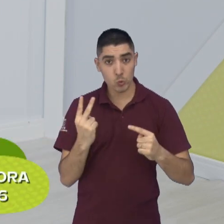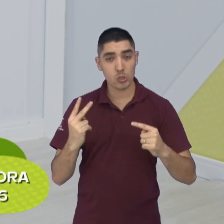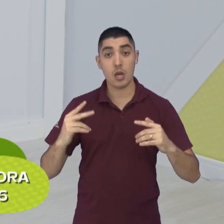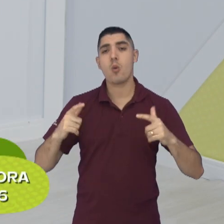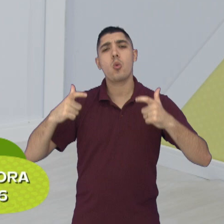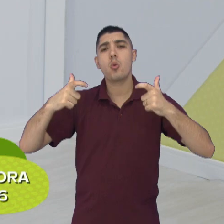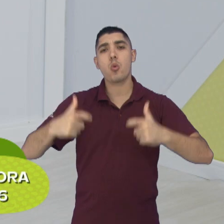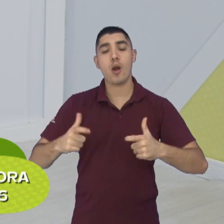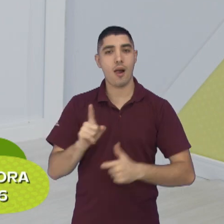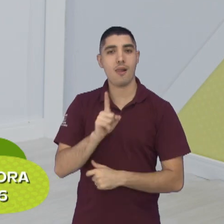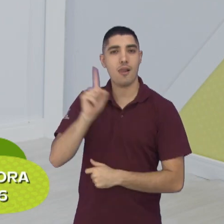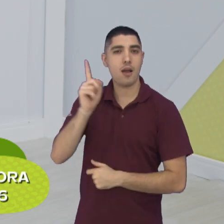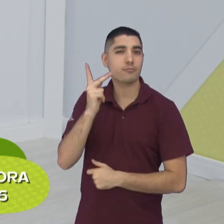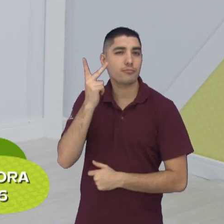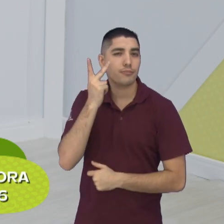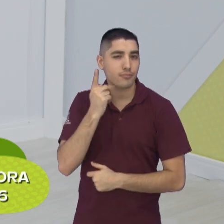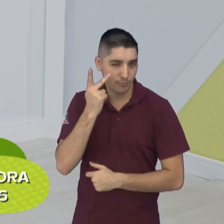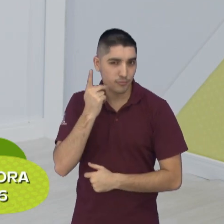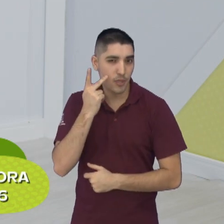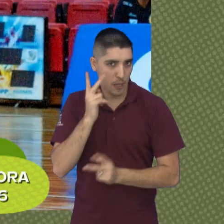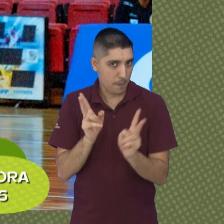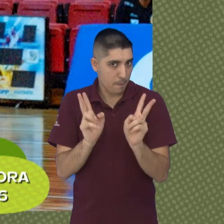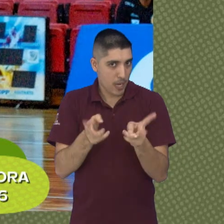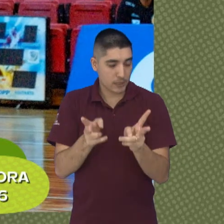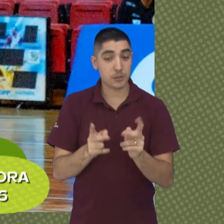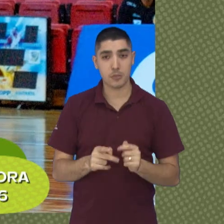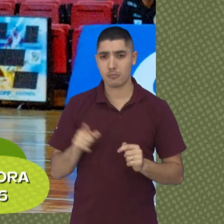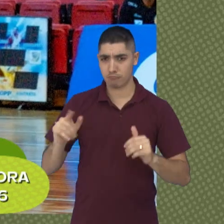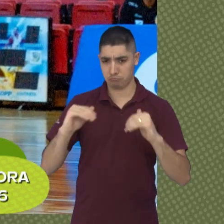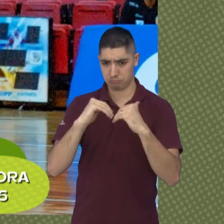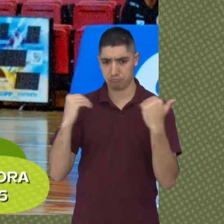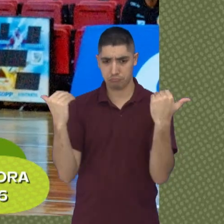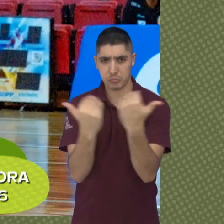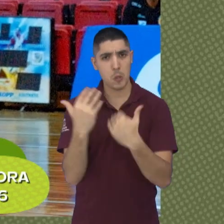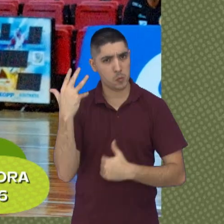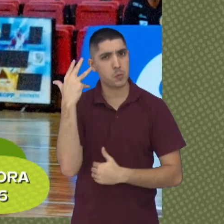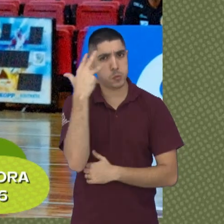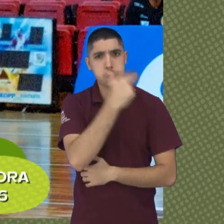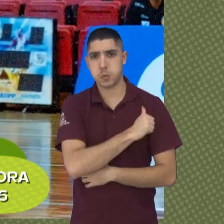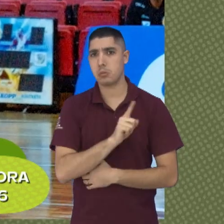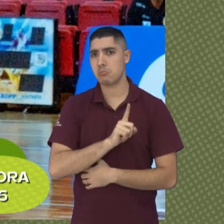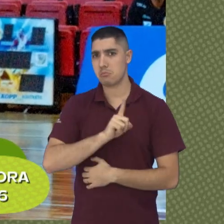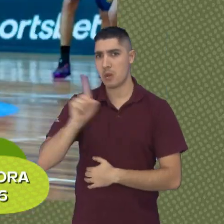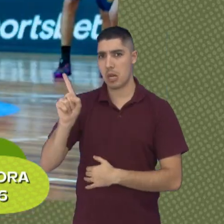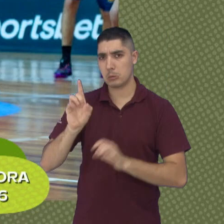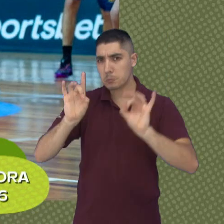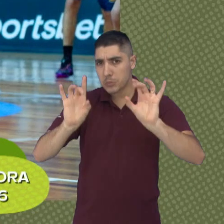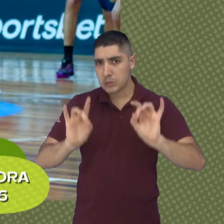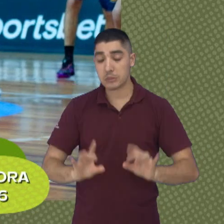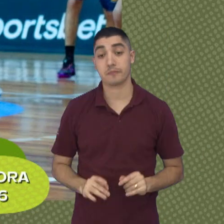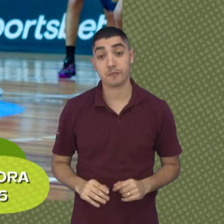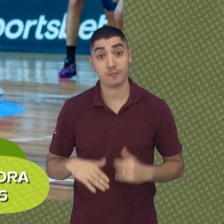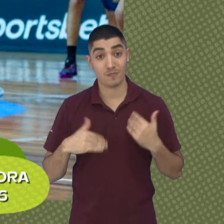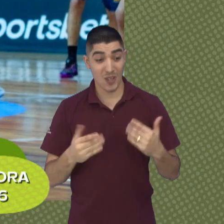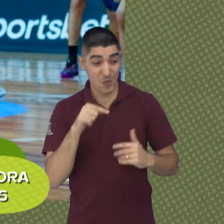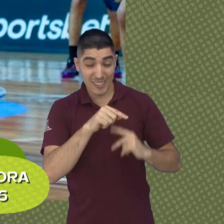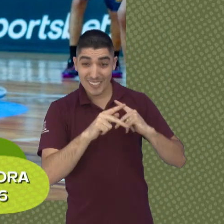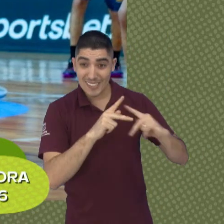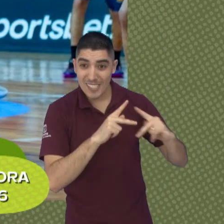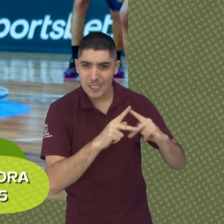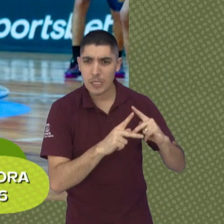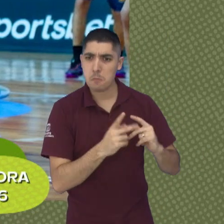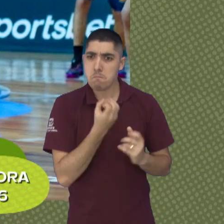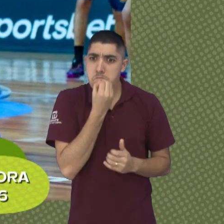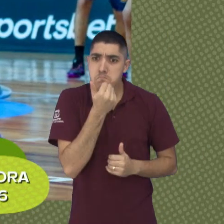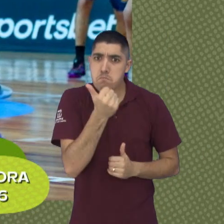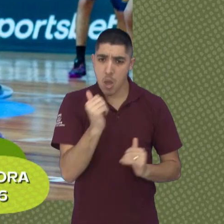no ginásio do Centro de Formação Olímpica do Ceará, um belo complexo esportivo na capital cearense. E o São José até que